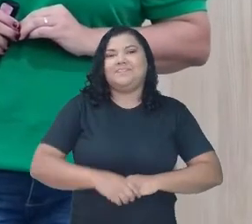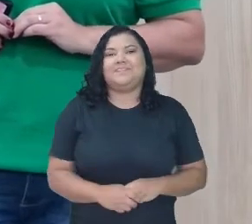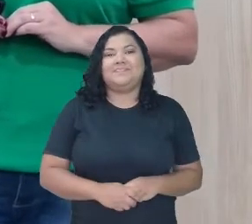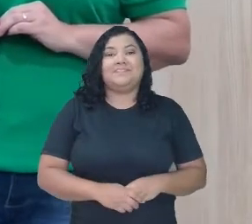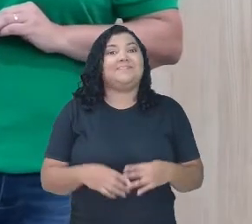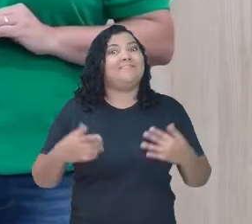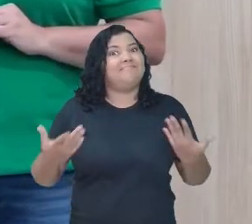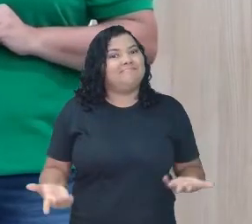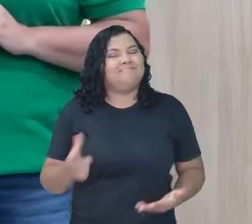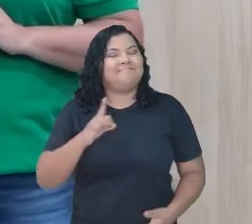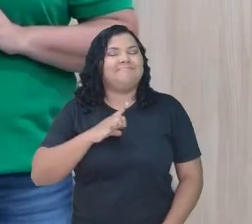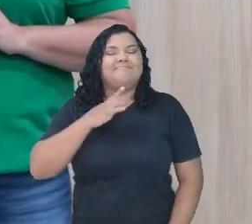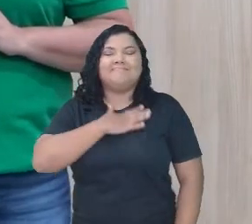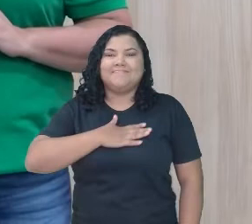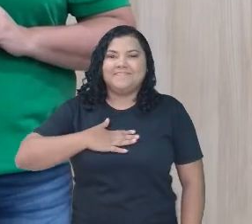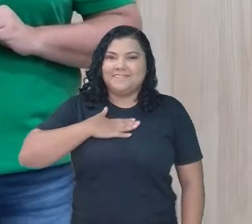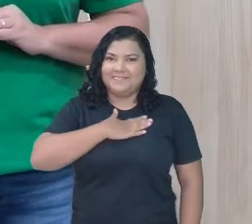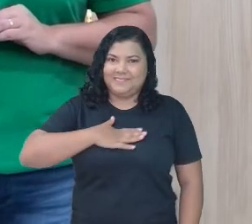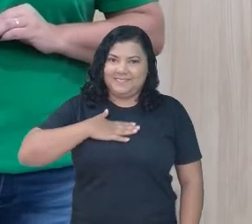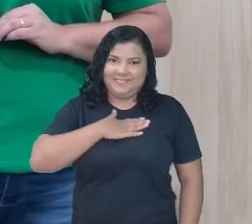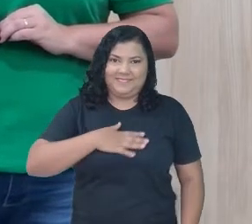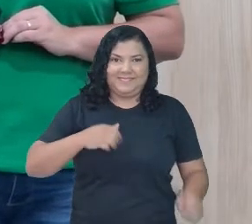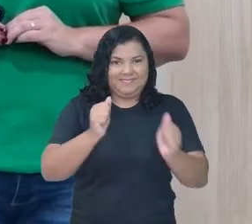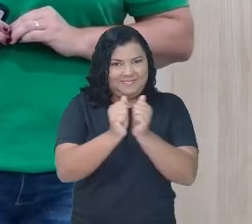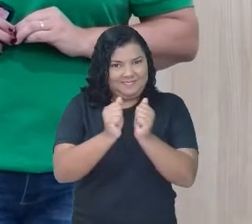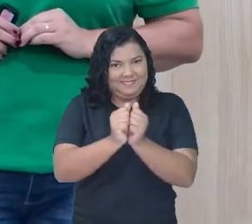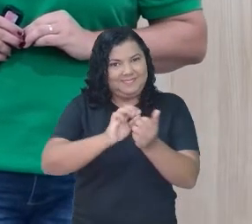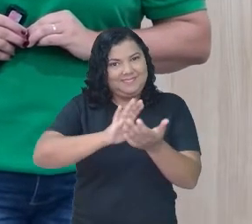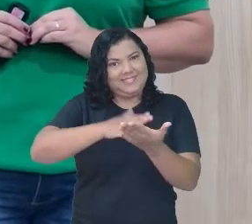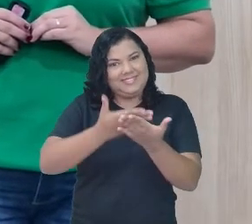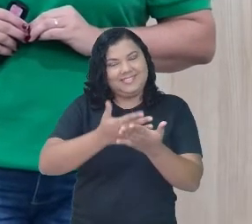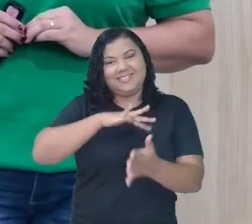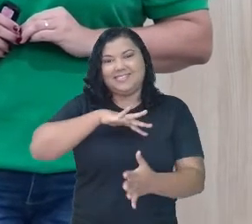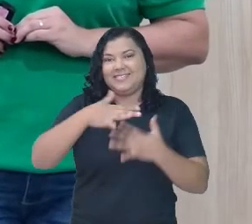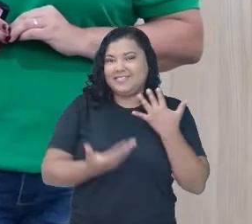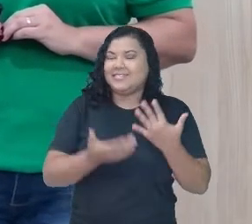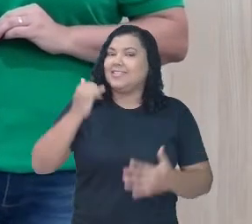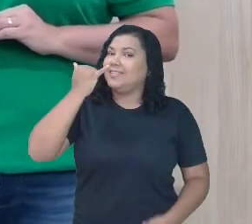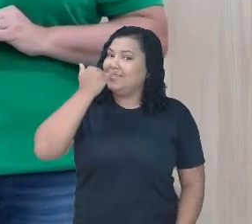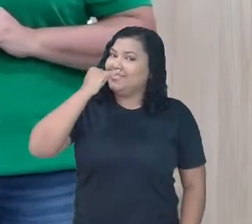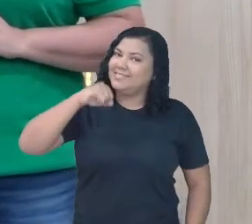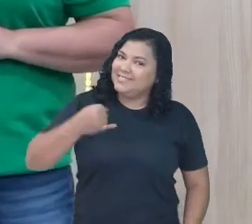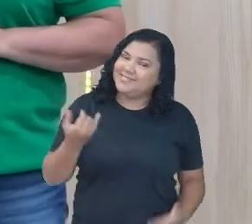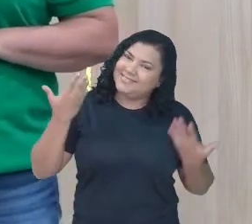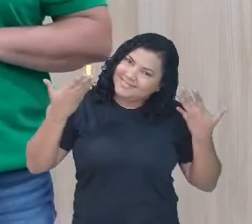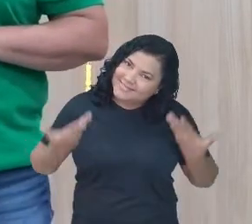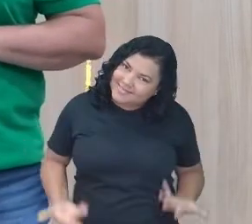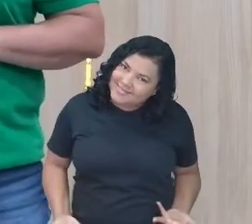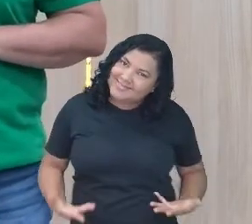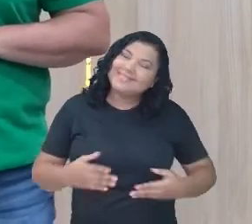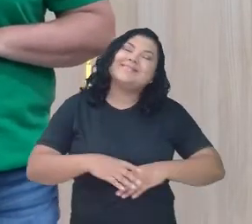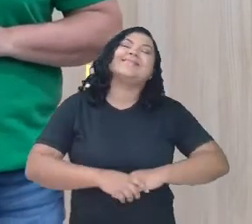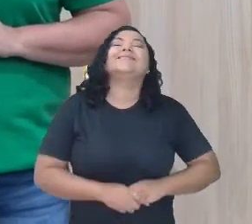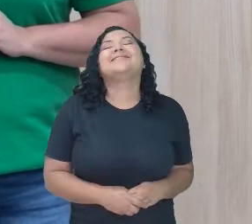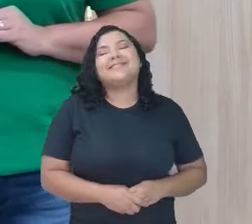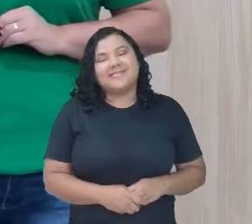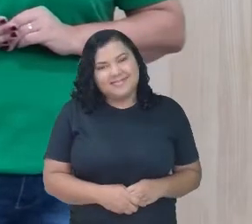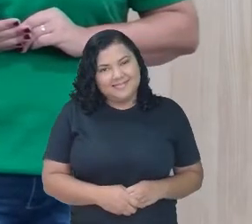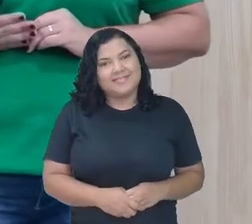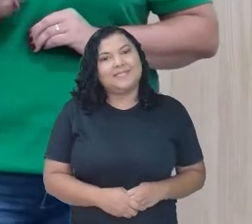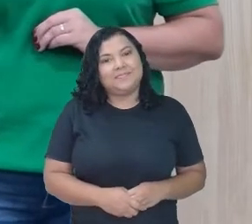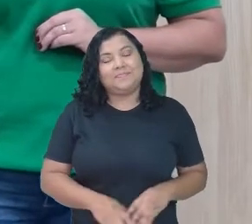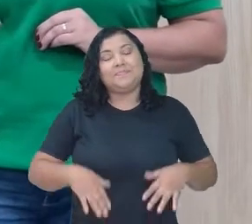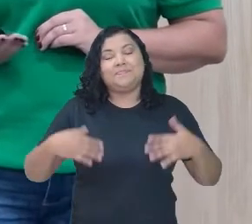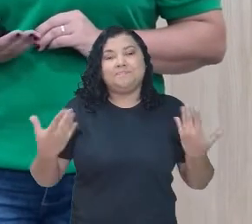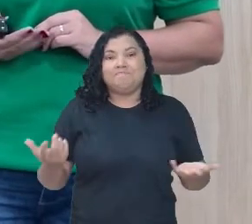Eu tenho o privilégio de estar aqui com a nossa intérprete do dia, Jéssica, que está aqui